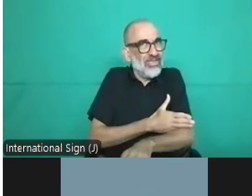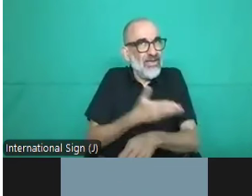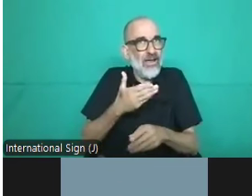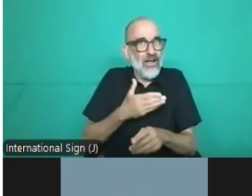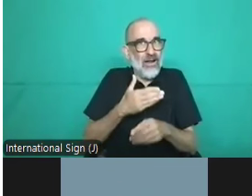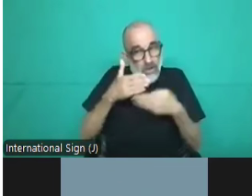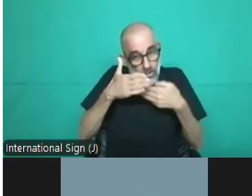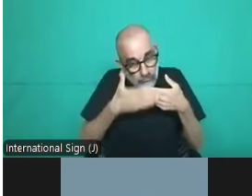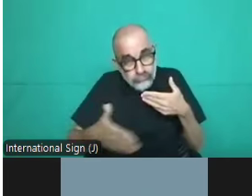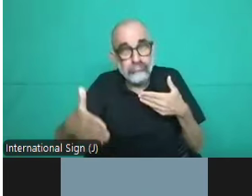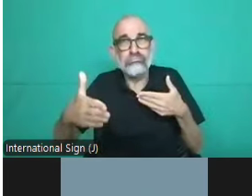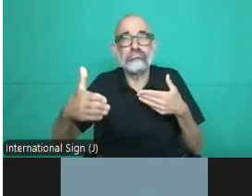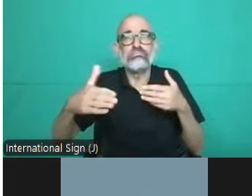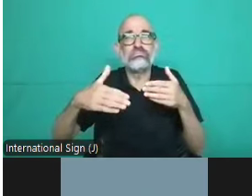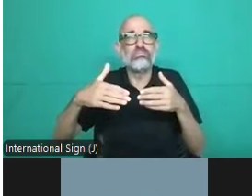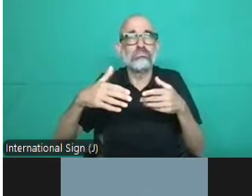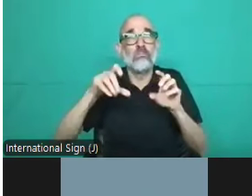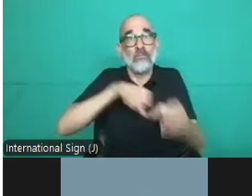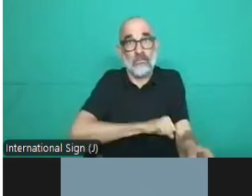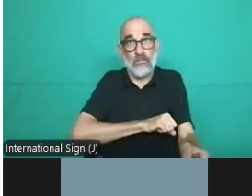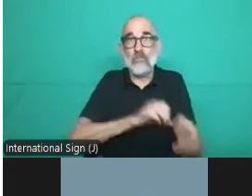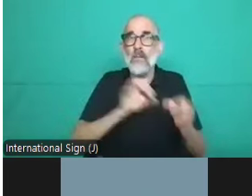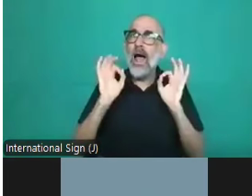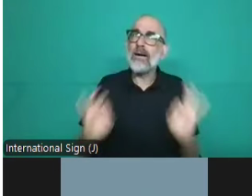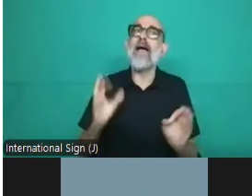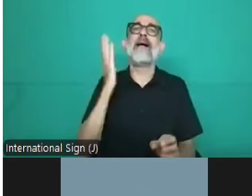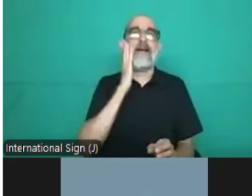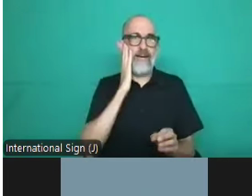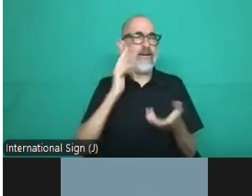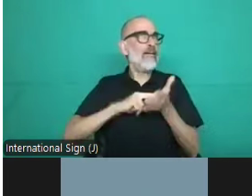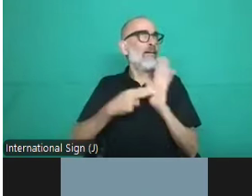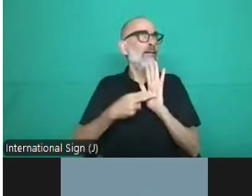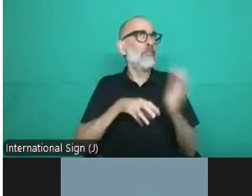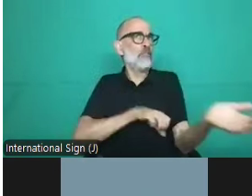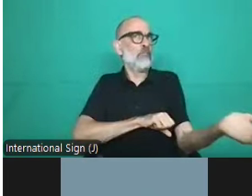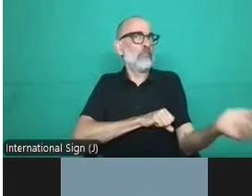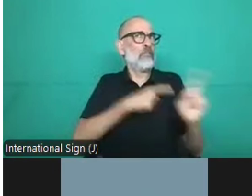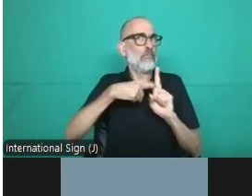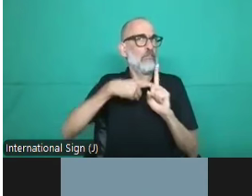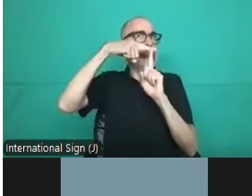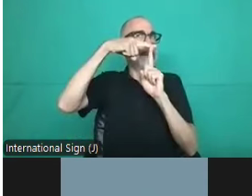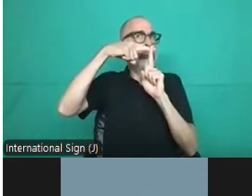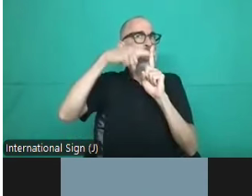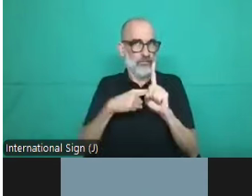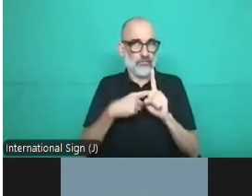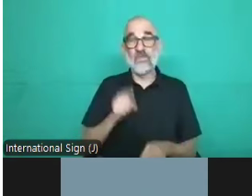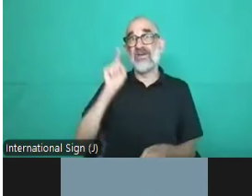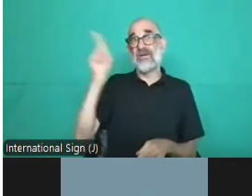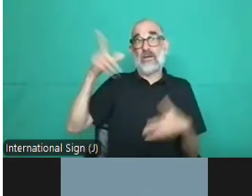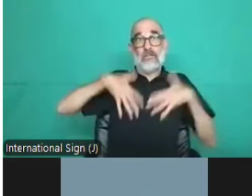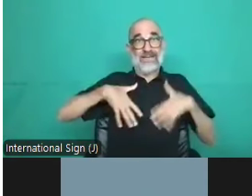da pressão arterial. Atualmente, temos 473 estabelecimentos de saúde que